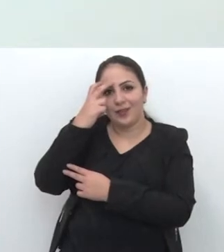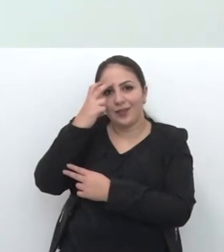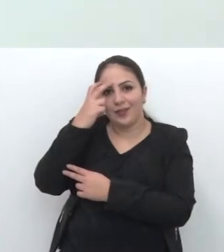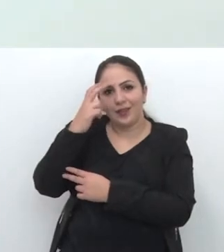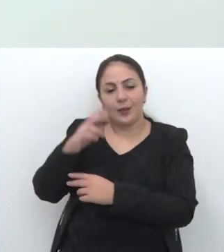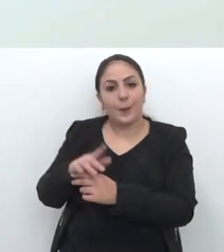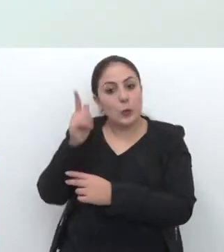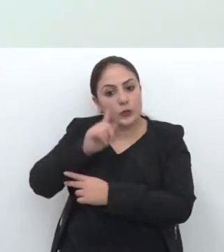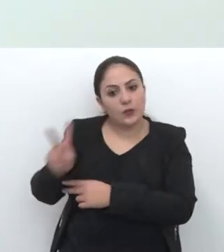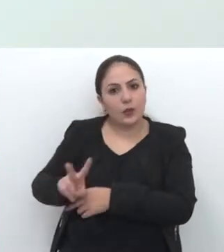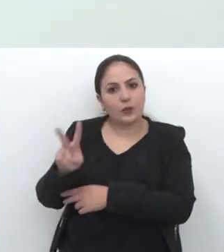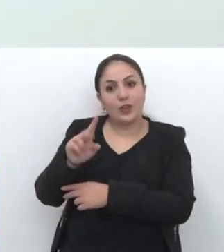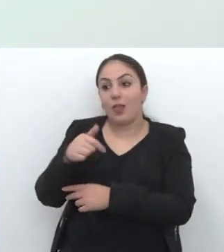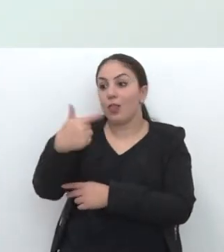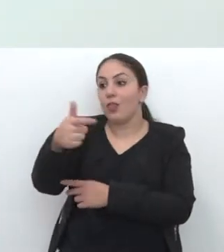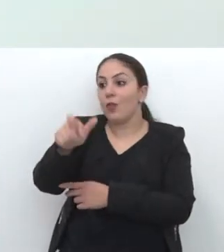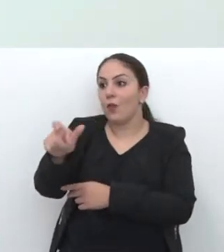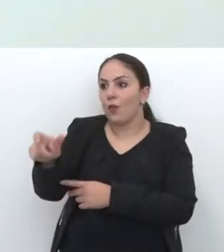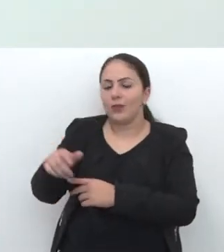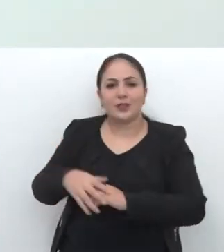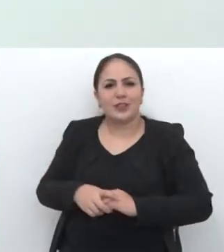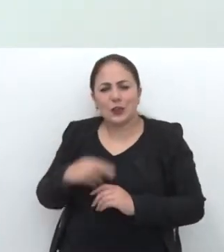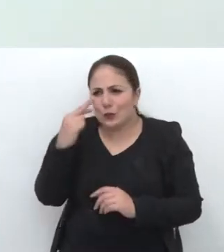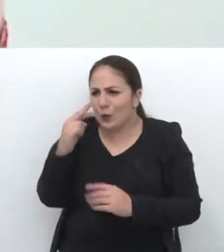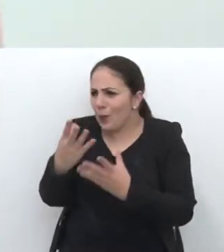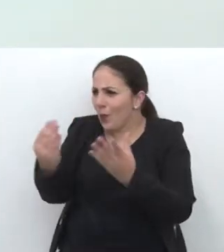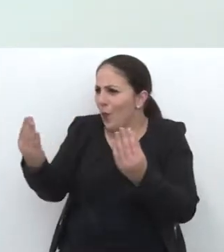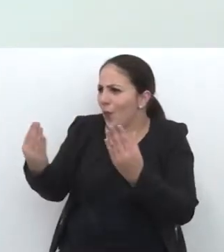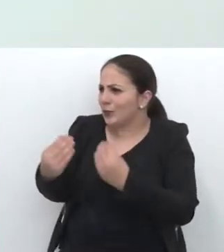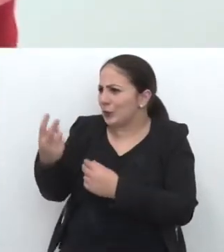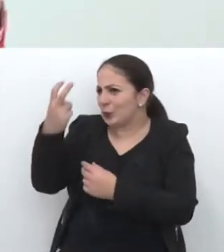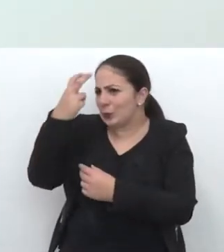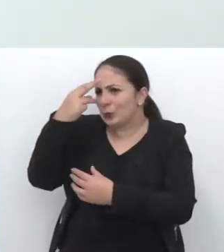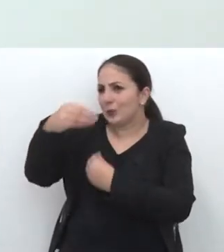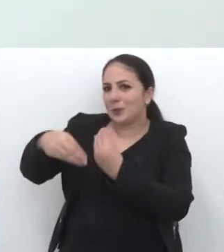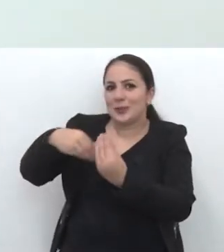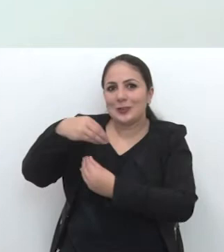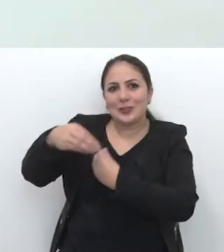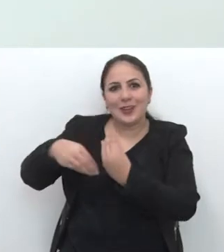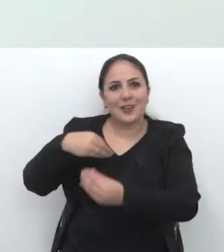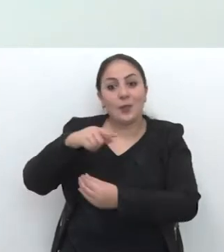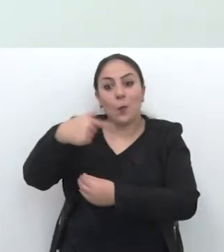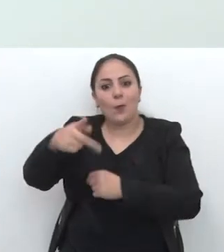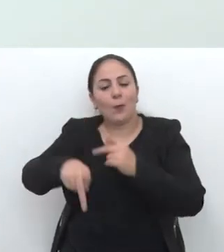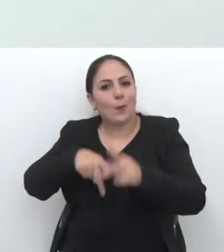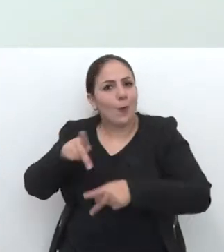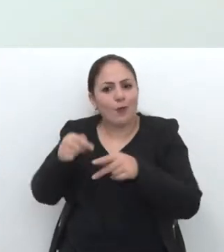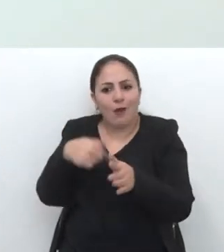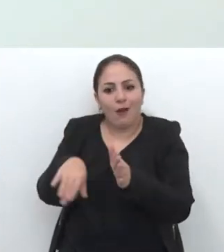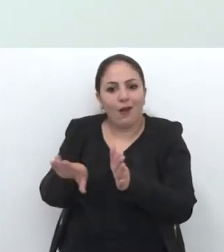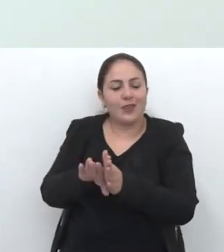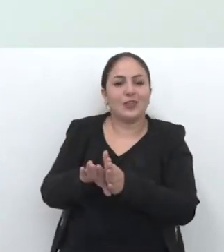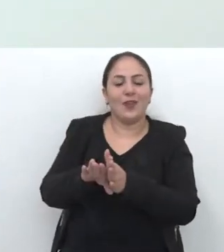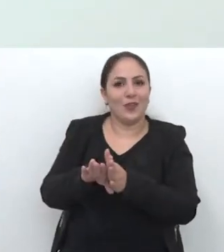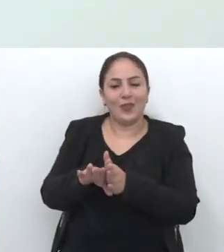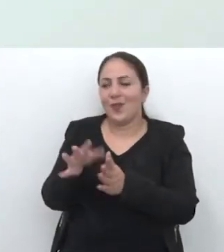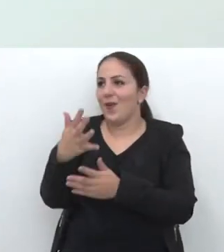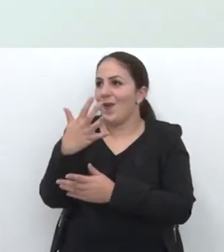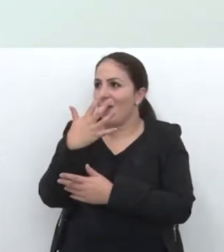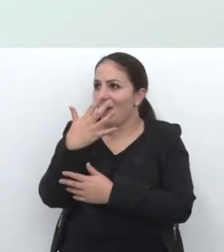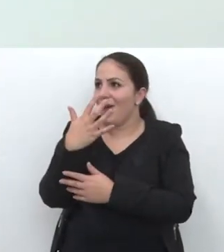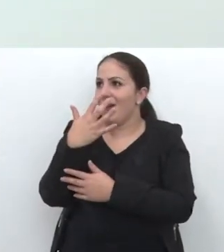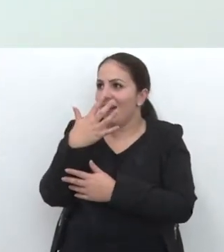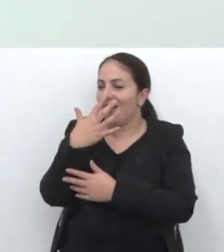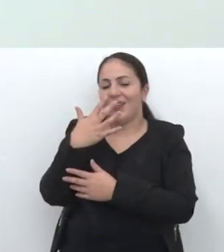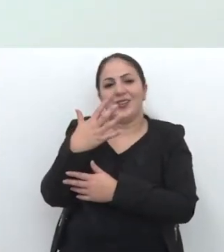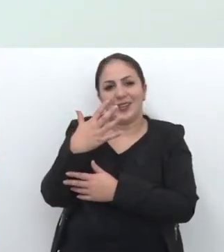cultura para valorizar a dos outros. E de repente tu vê um turbilhão de culturas de outros povos chegando